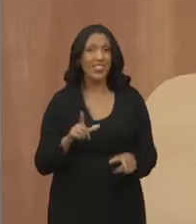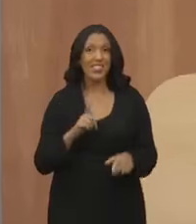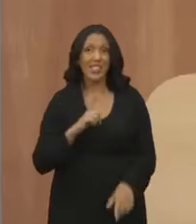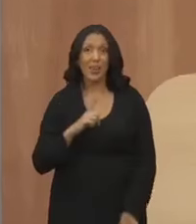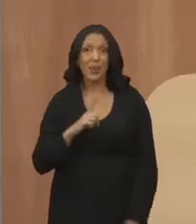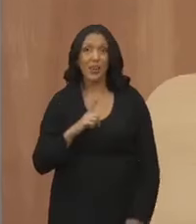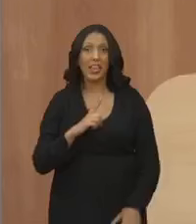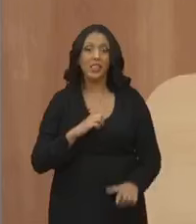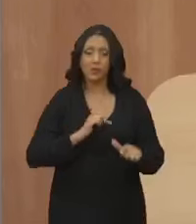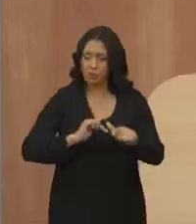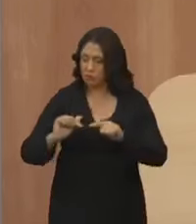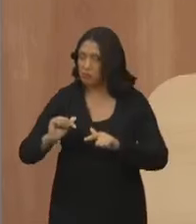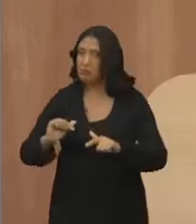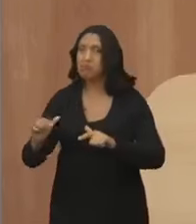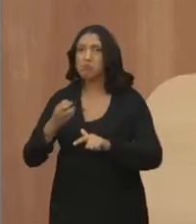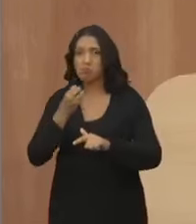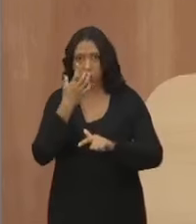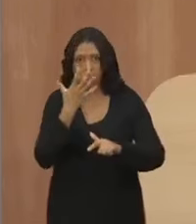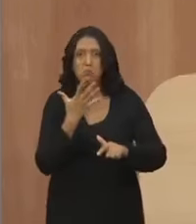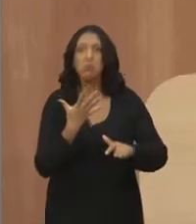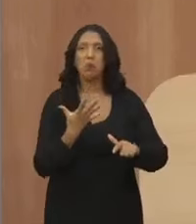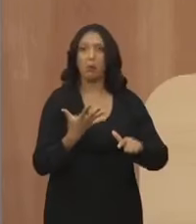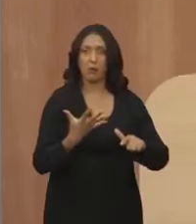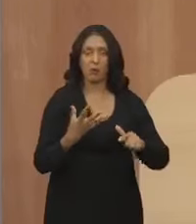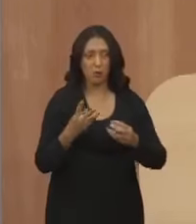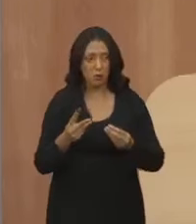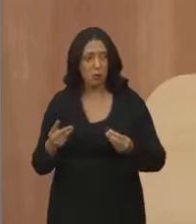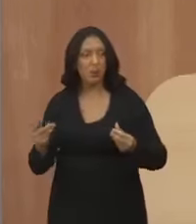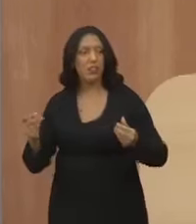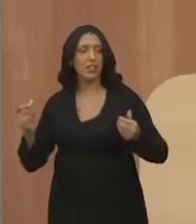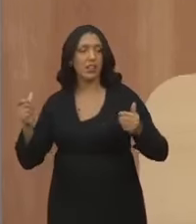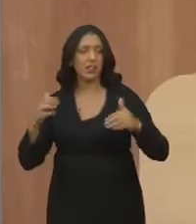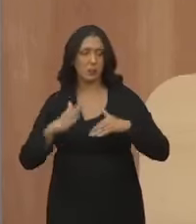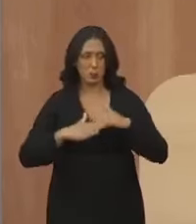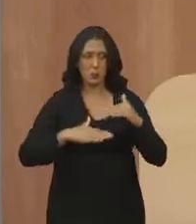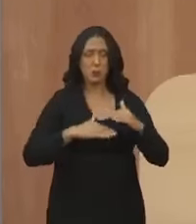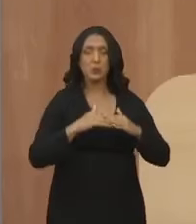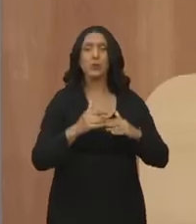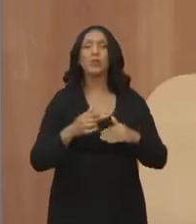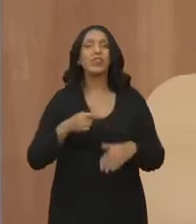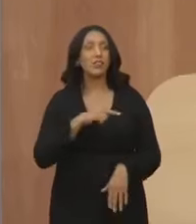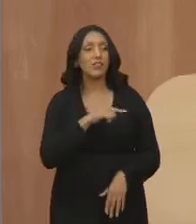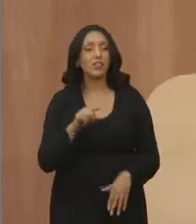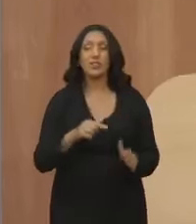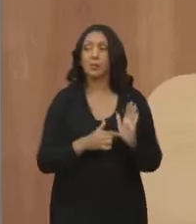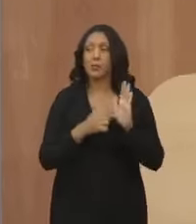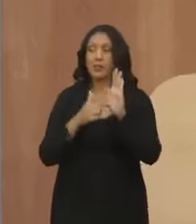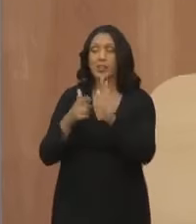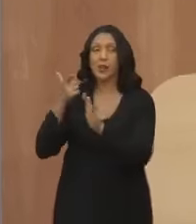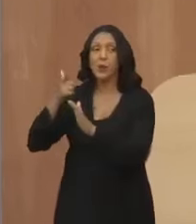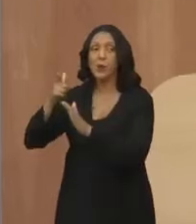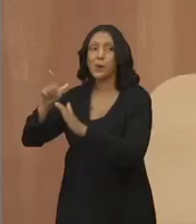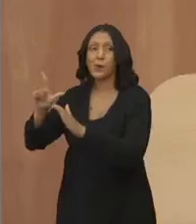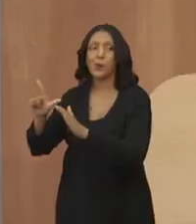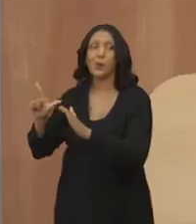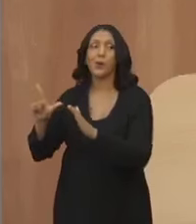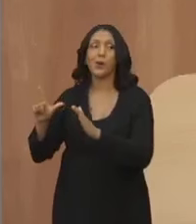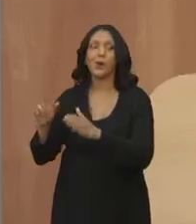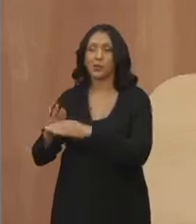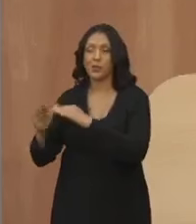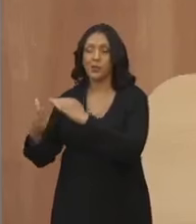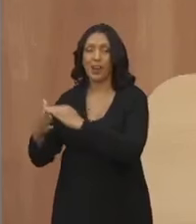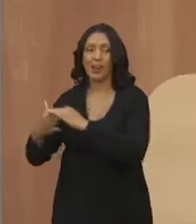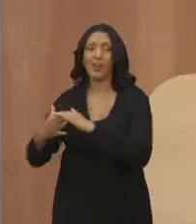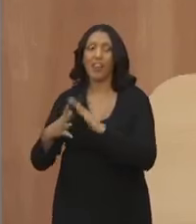E está mostrando caminhos para outros bairros que estão precisando de ajuda. Então, parabéns ao trabalho que vocês